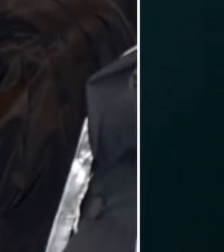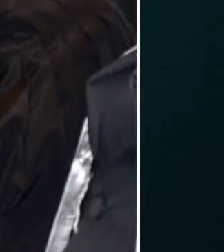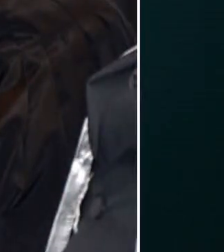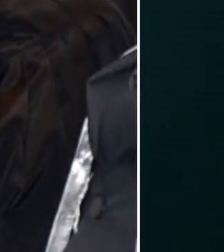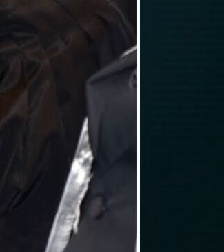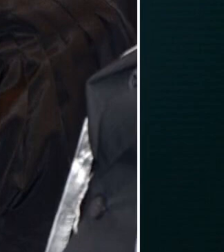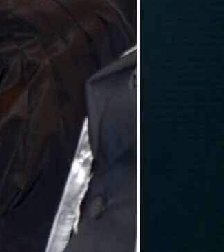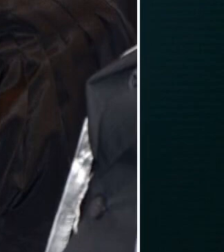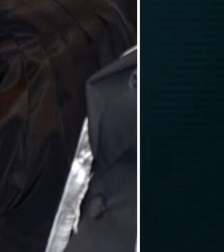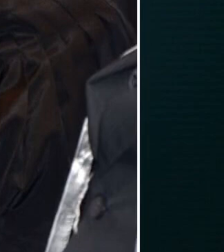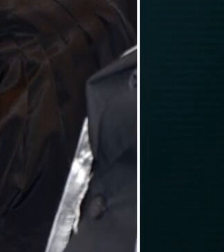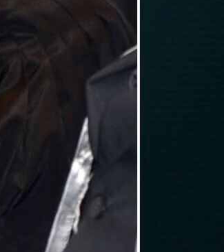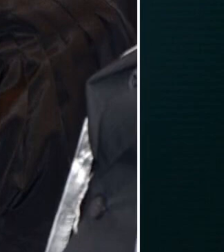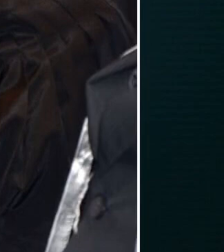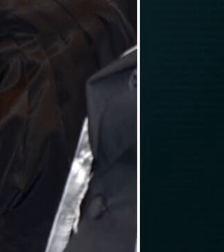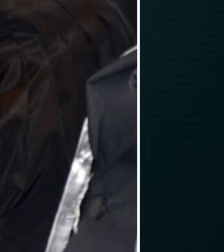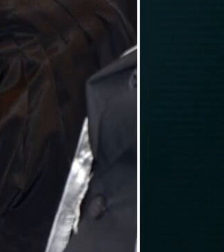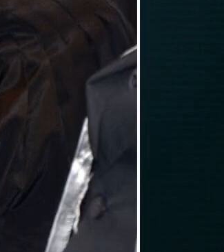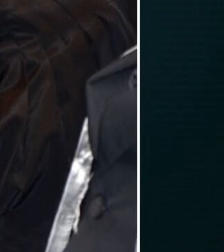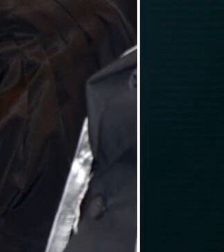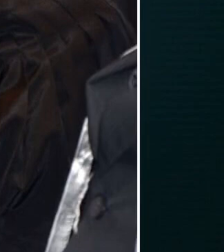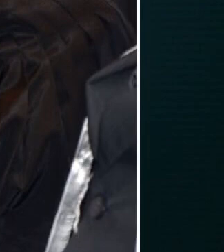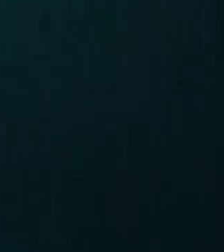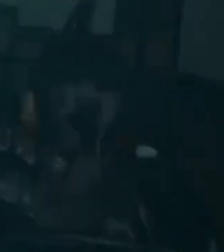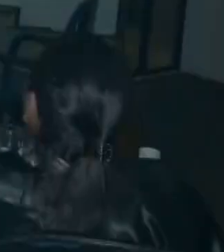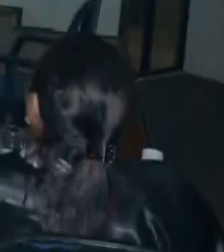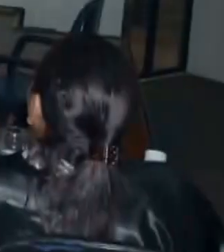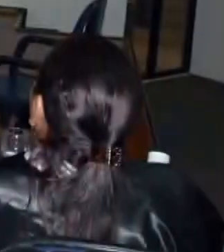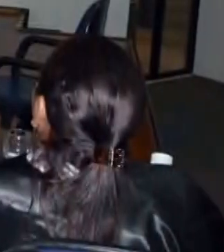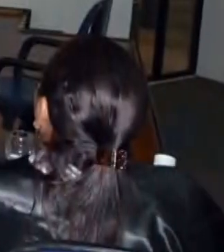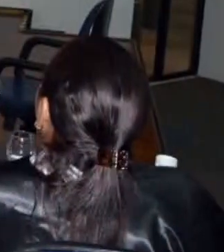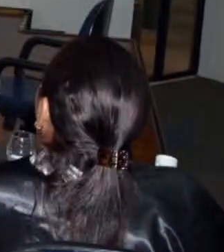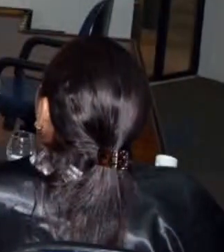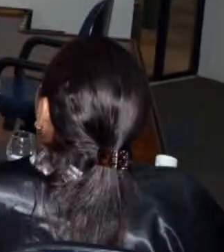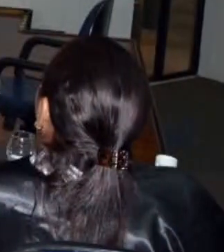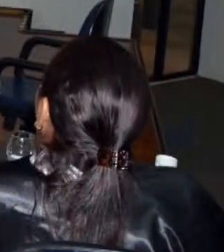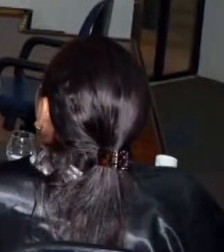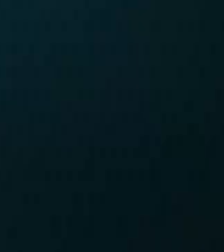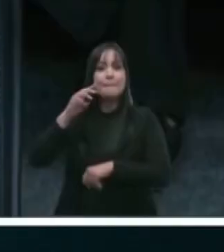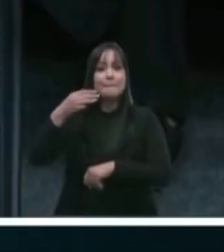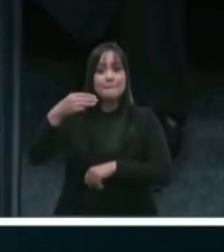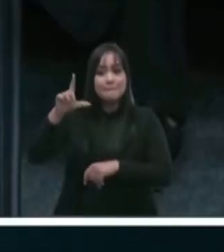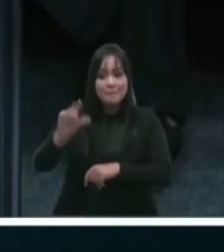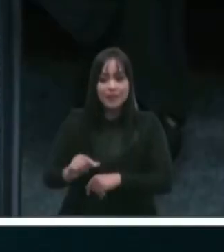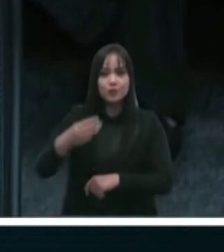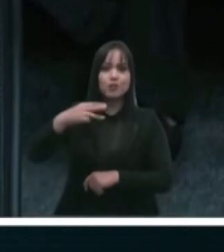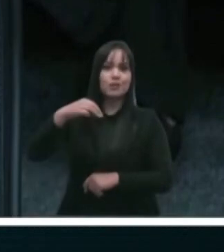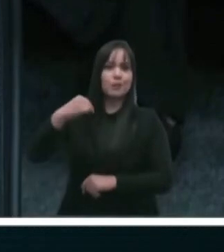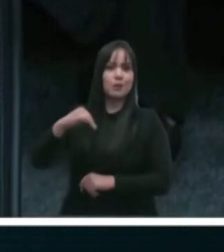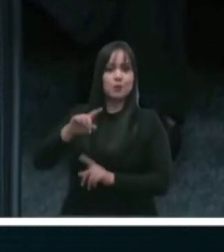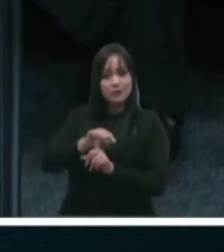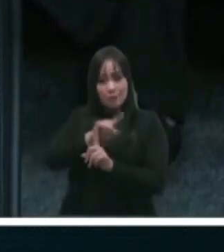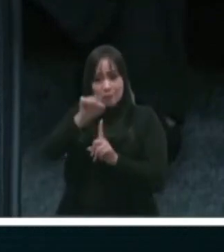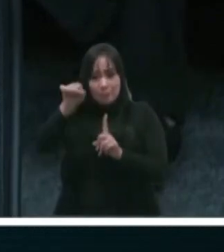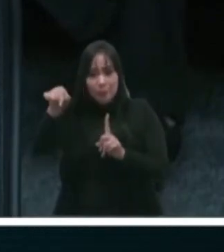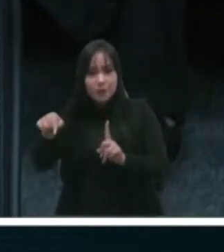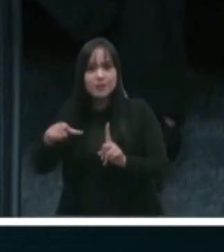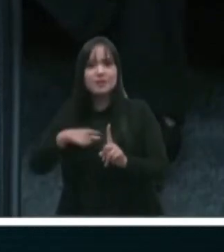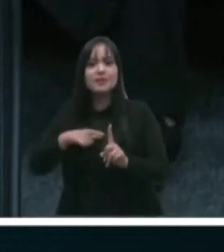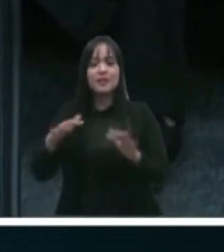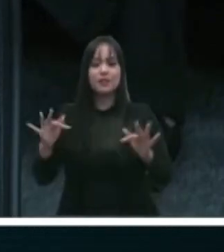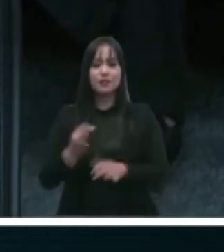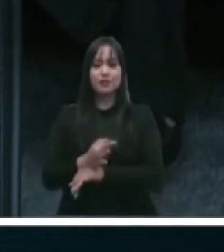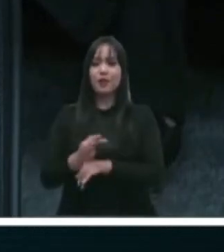mais recente, o juiz liberou parte de uma carga de madeira apreendida pela Polícia Federal. A conselheira Salise